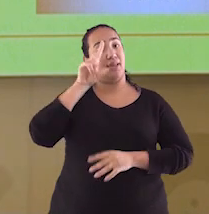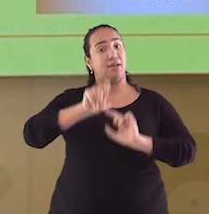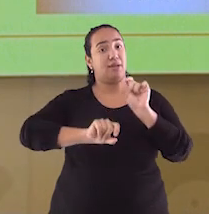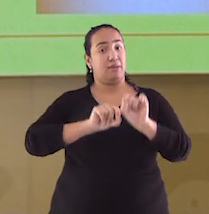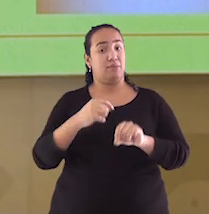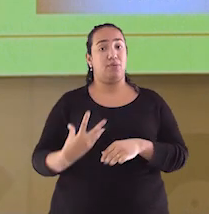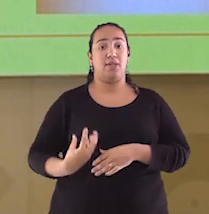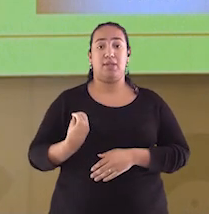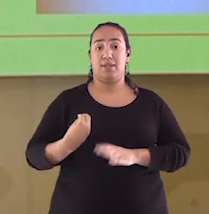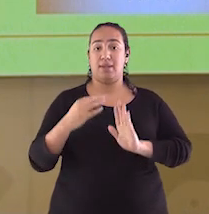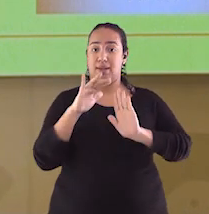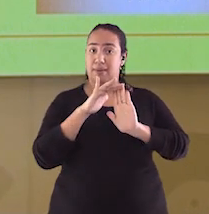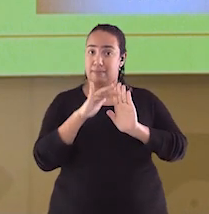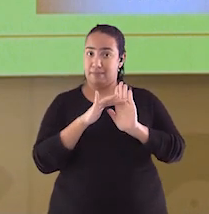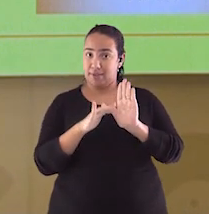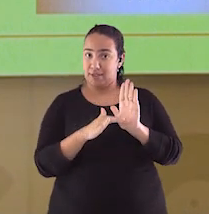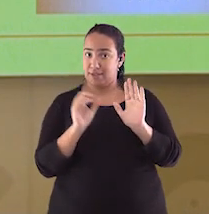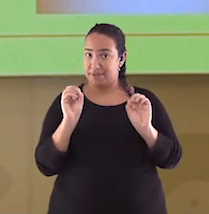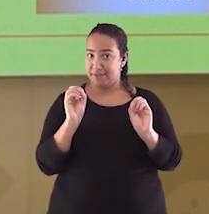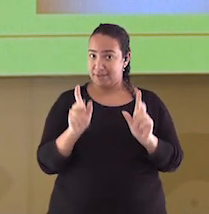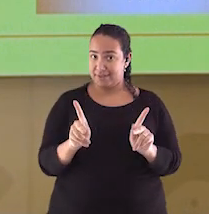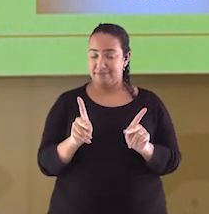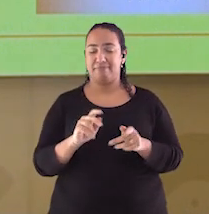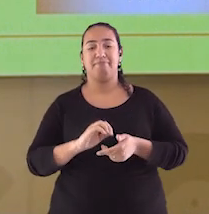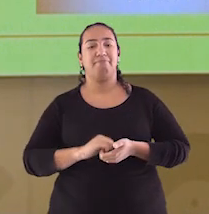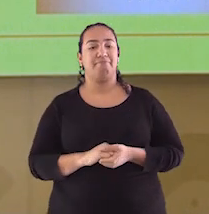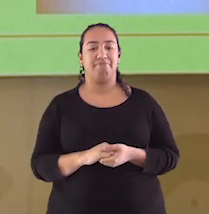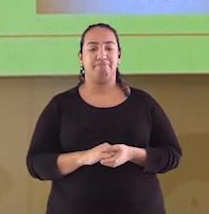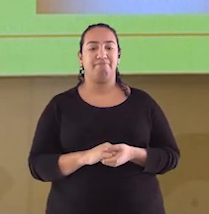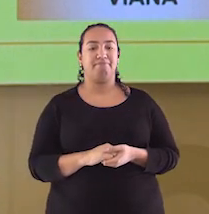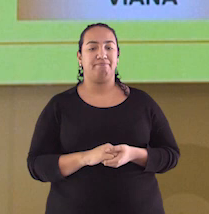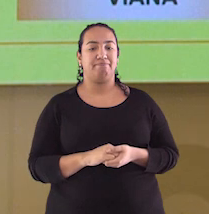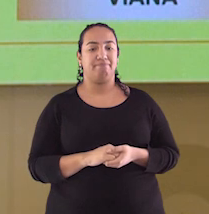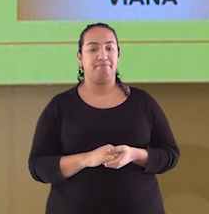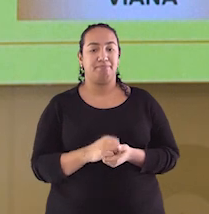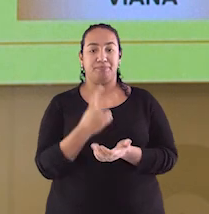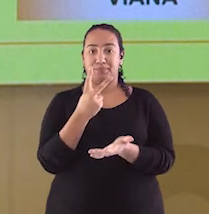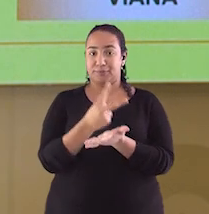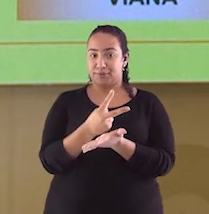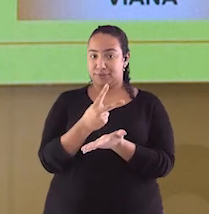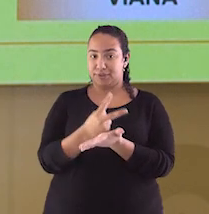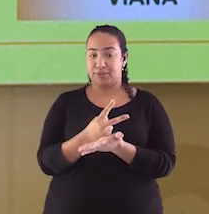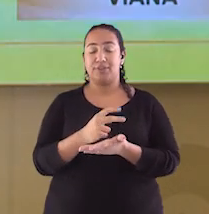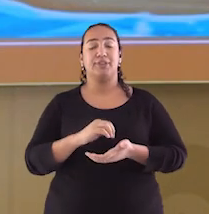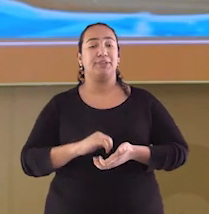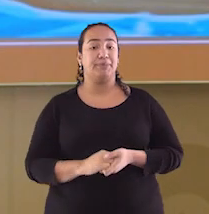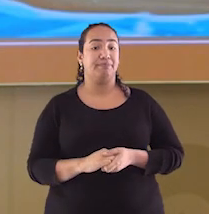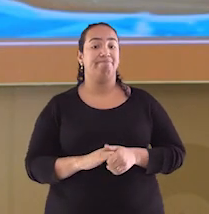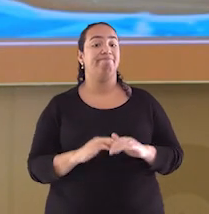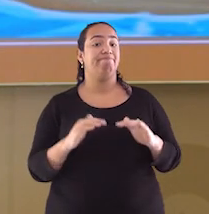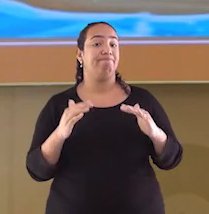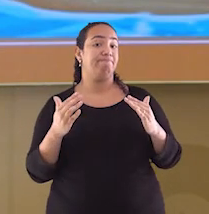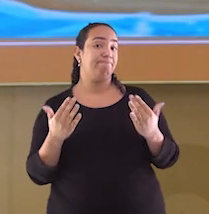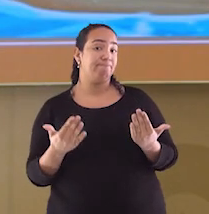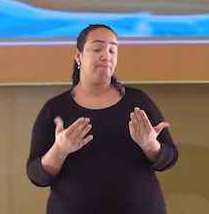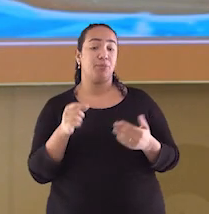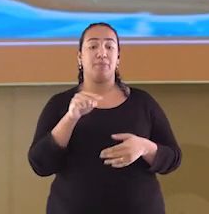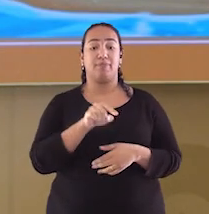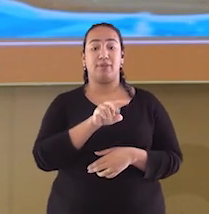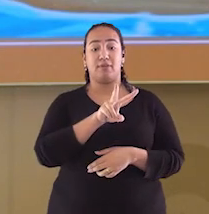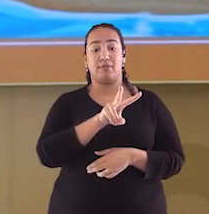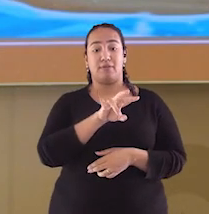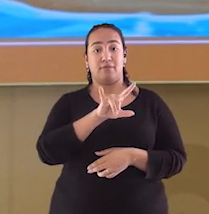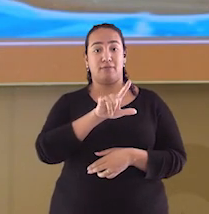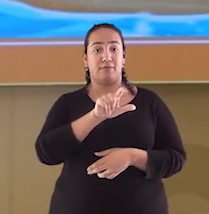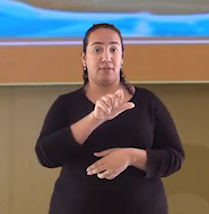de registrar sua presença em nossa aula, tudo bem? Seguindo, ocorre que Vila